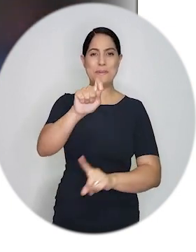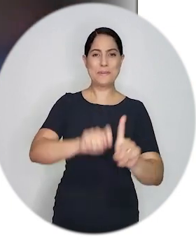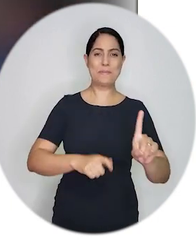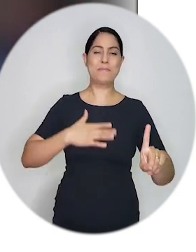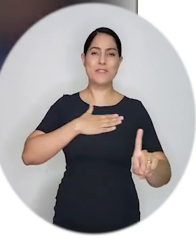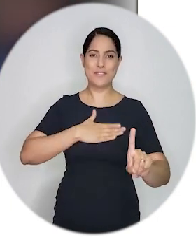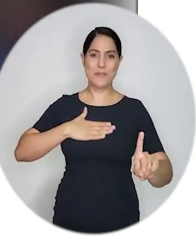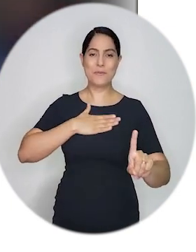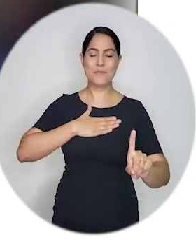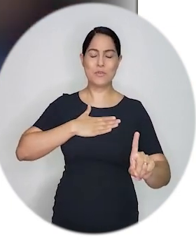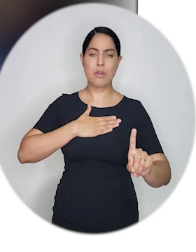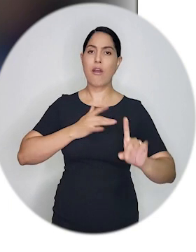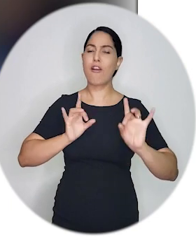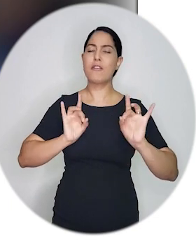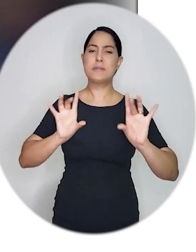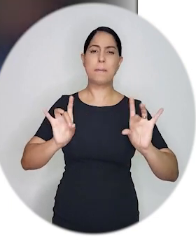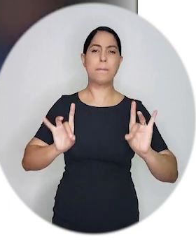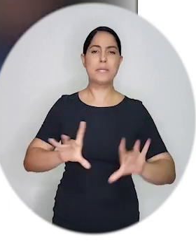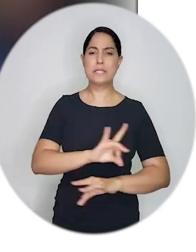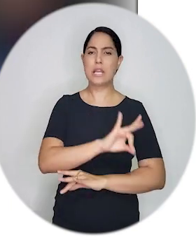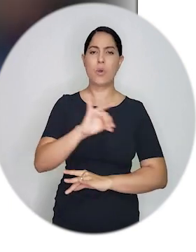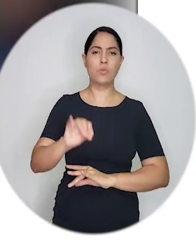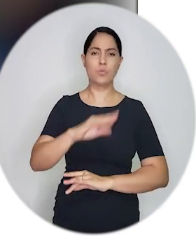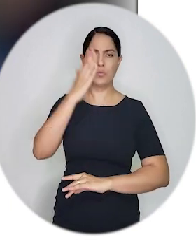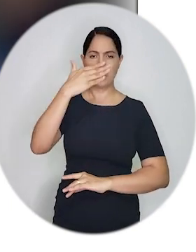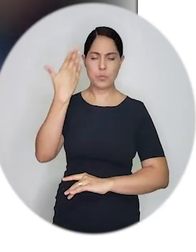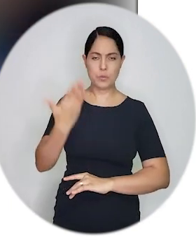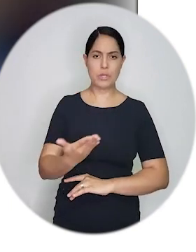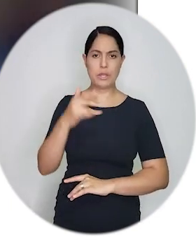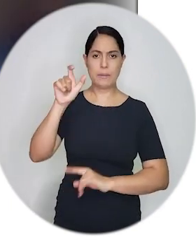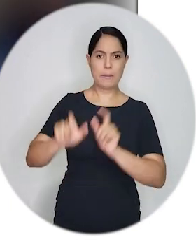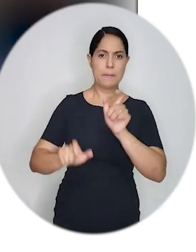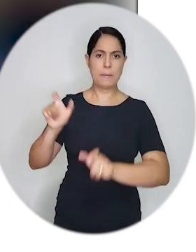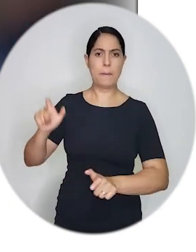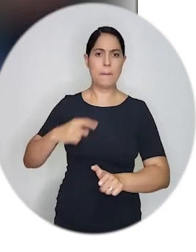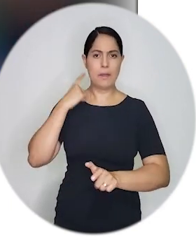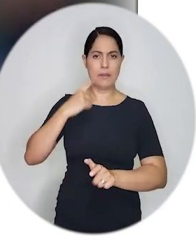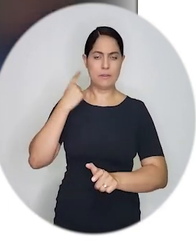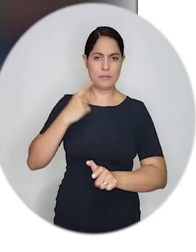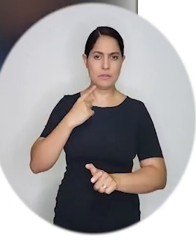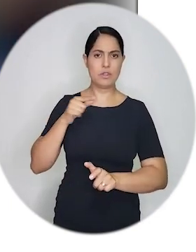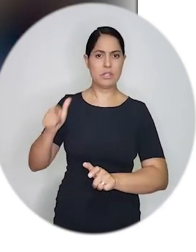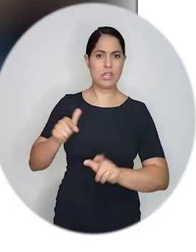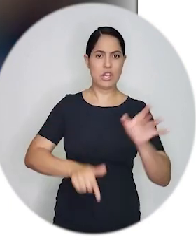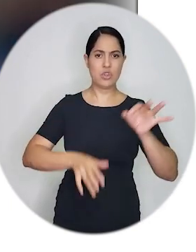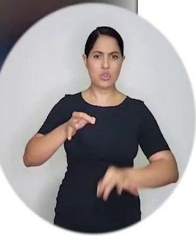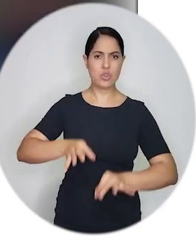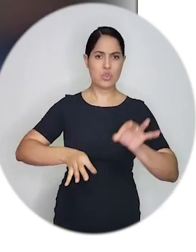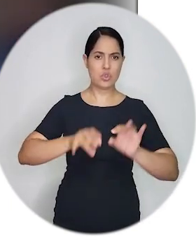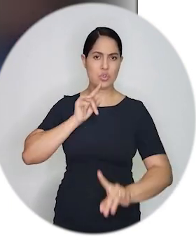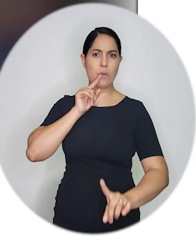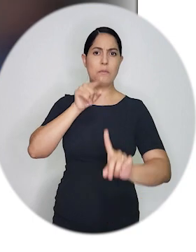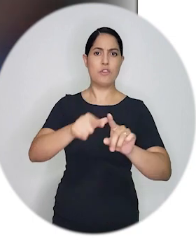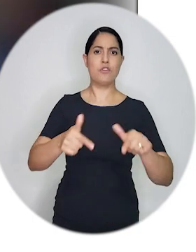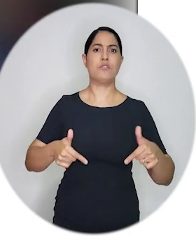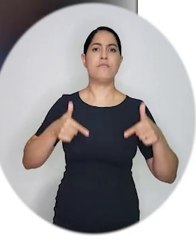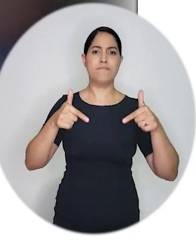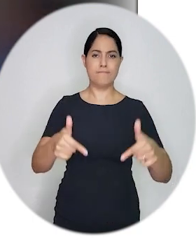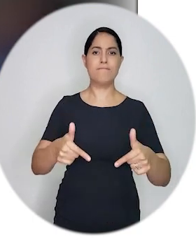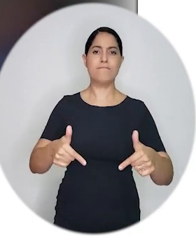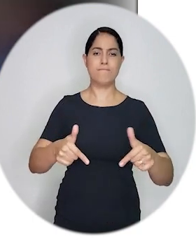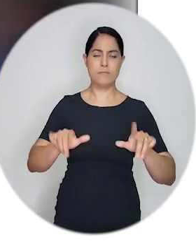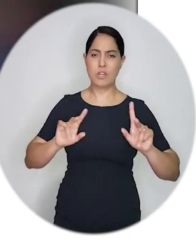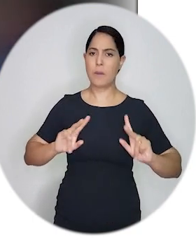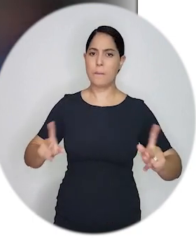uma data para celebrar aqueles que se dedicam para perseguir a justiça, a aspiração